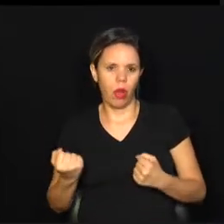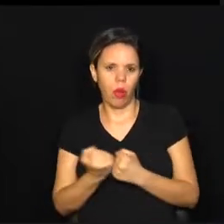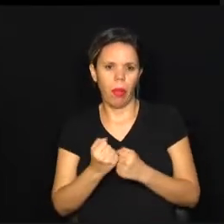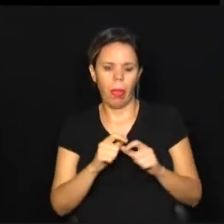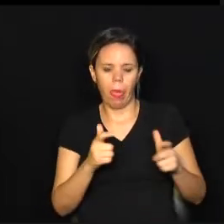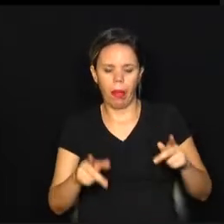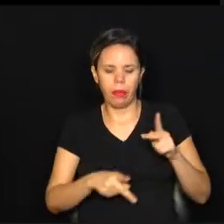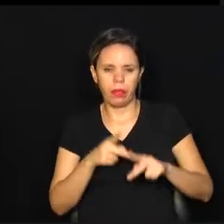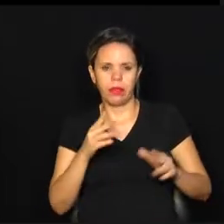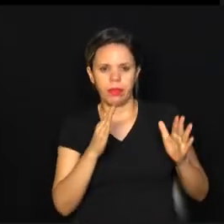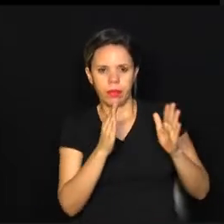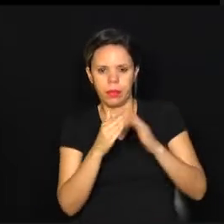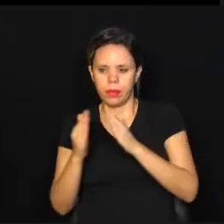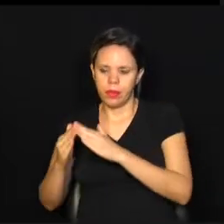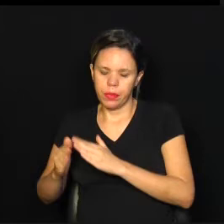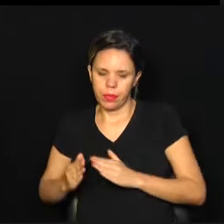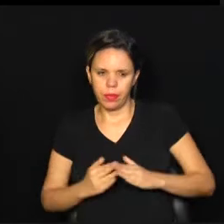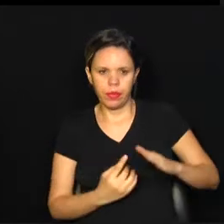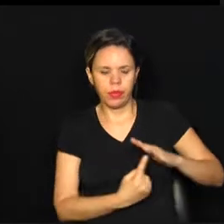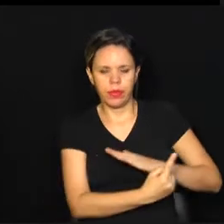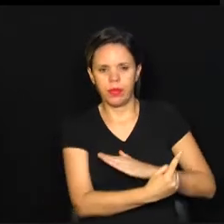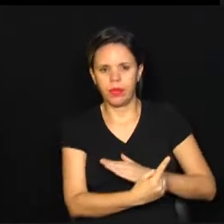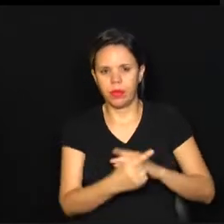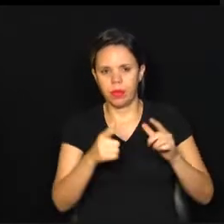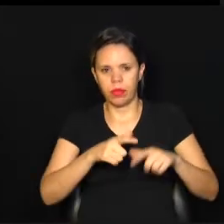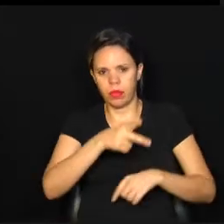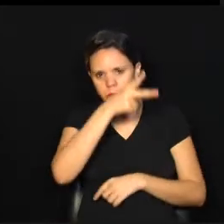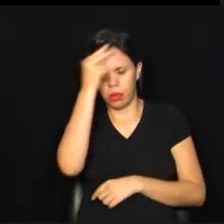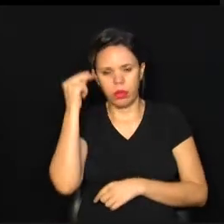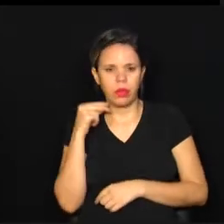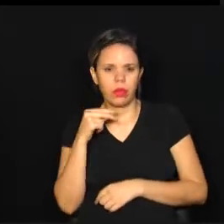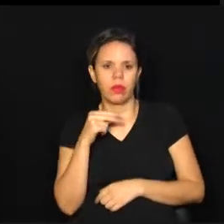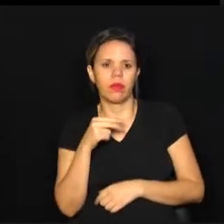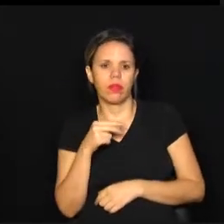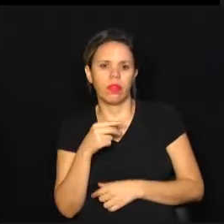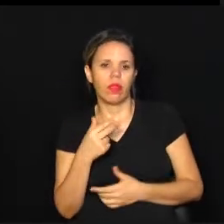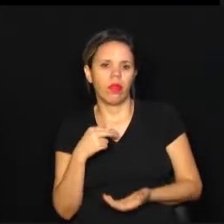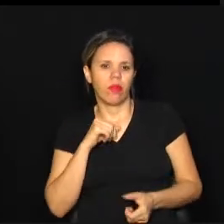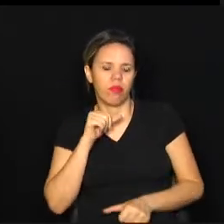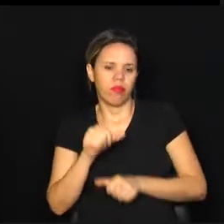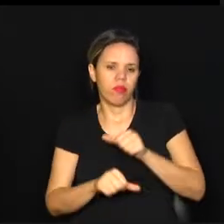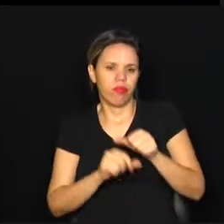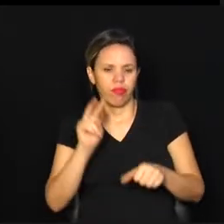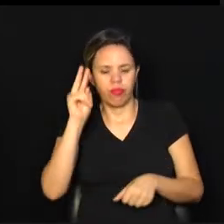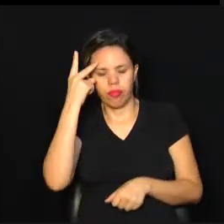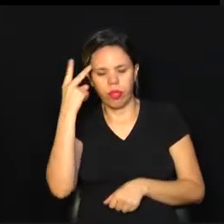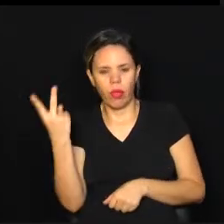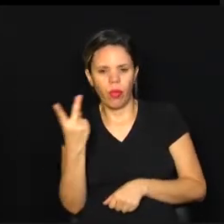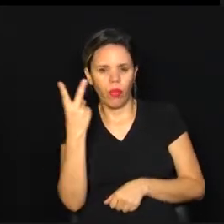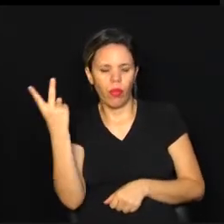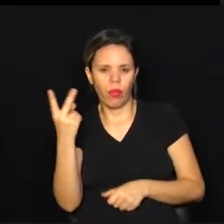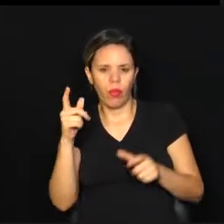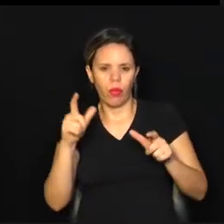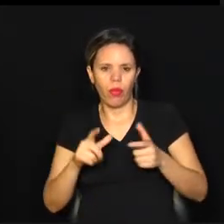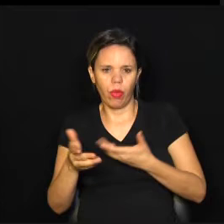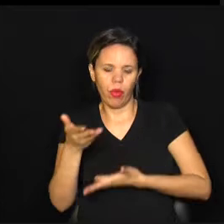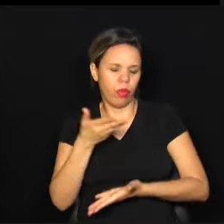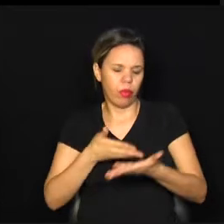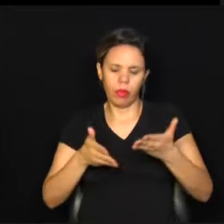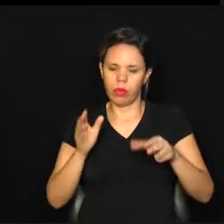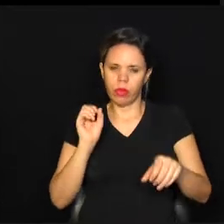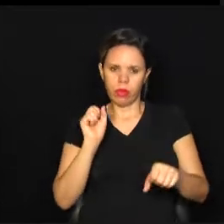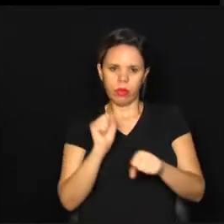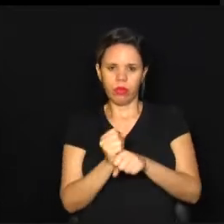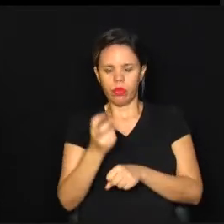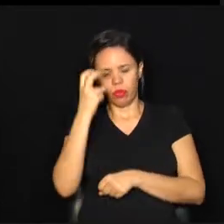população em nossas casas, e o espaço público passou a ser ressignificado também, né, como valor, como espaço de convívio, a cultura